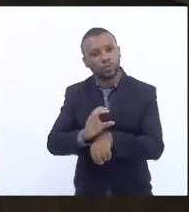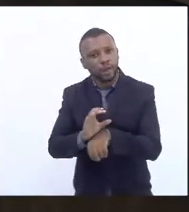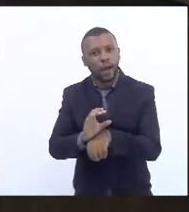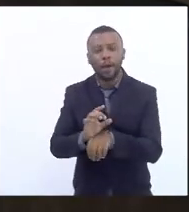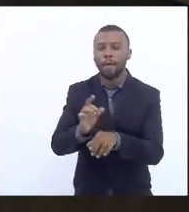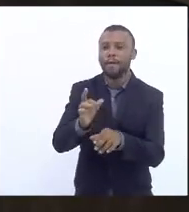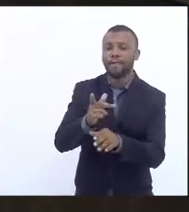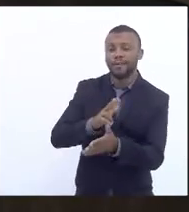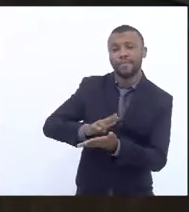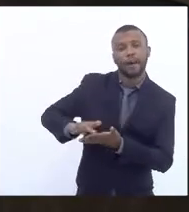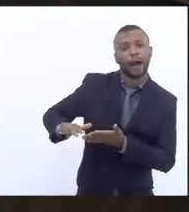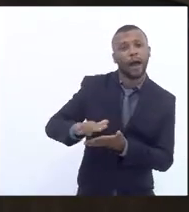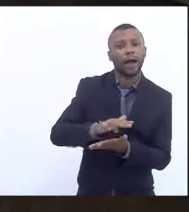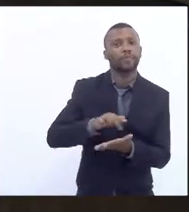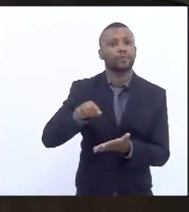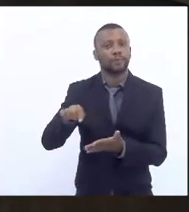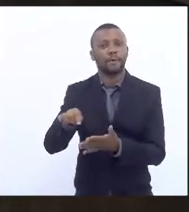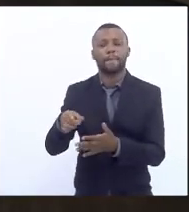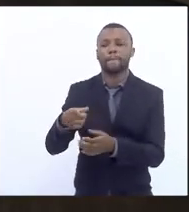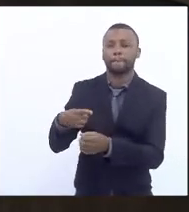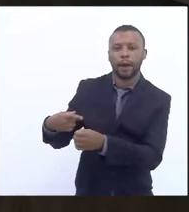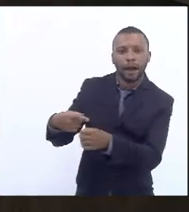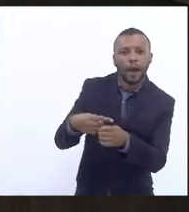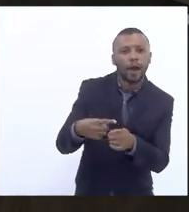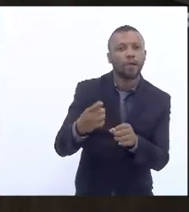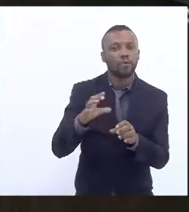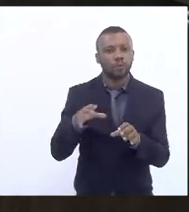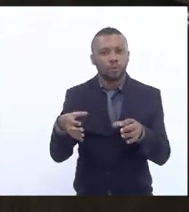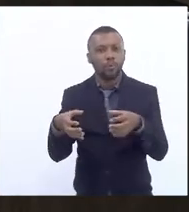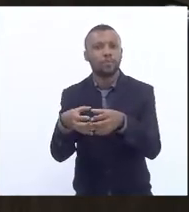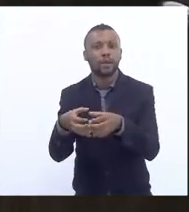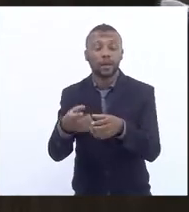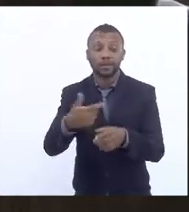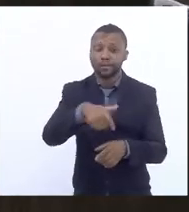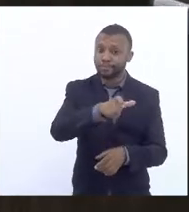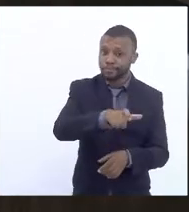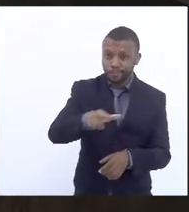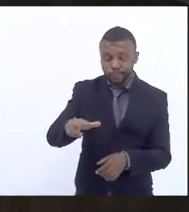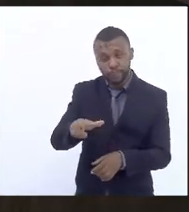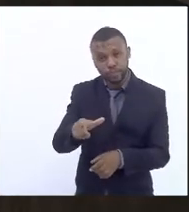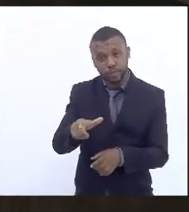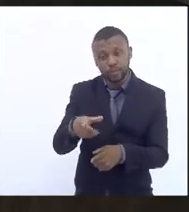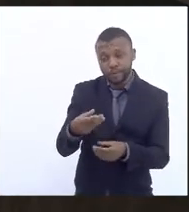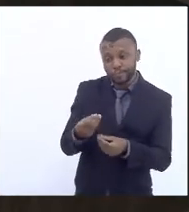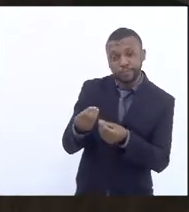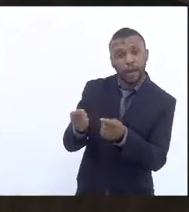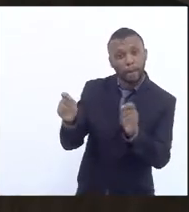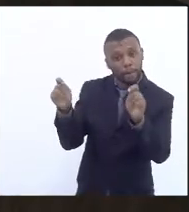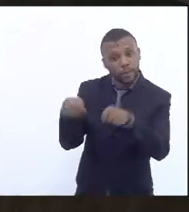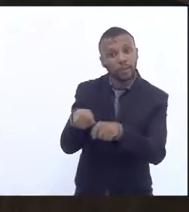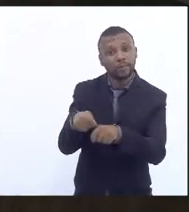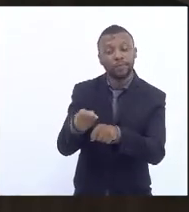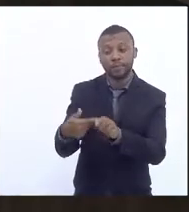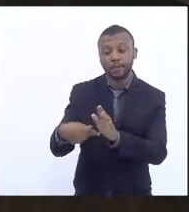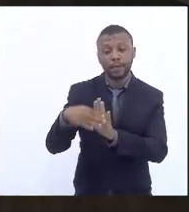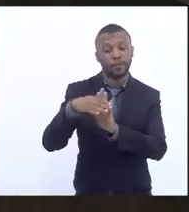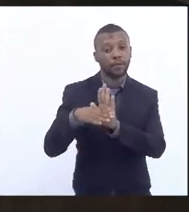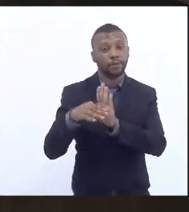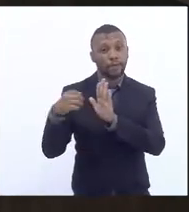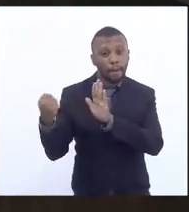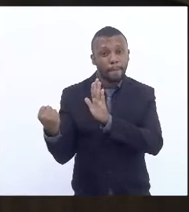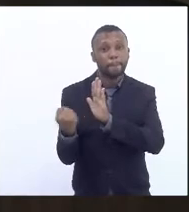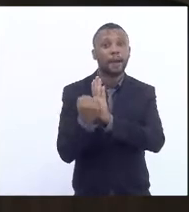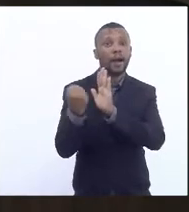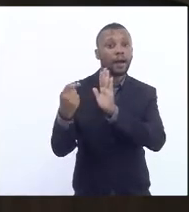E esses animadores culturais tornaram isso possível, colocaram na prática esse princípio que foi uma das marcas de